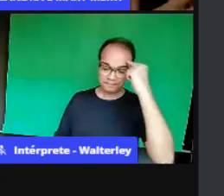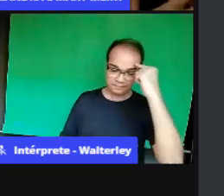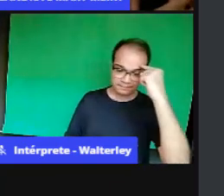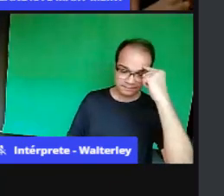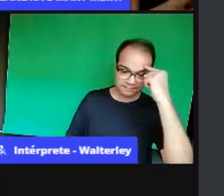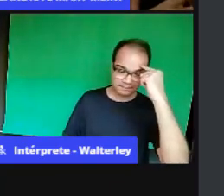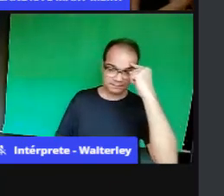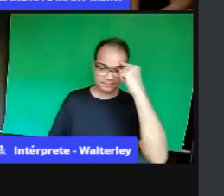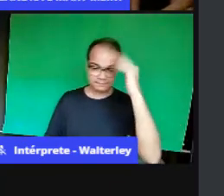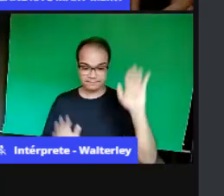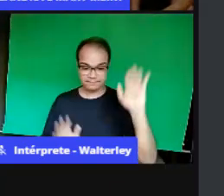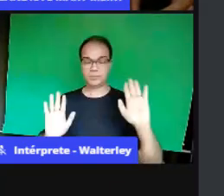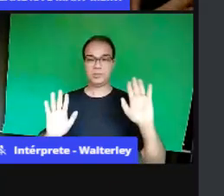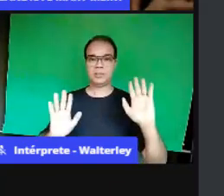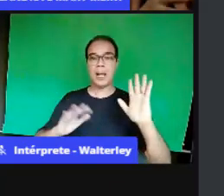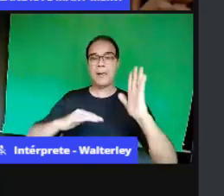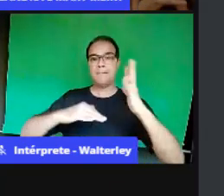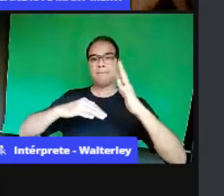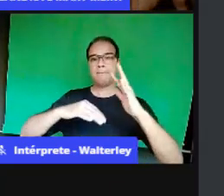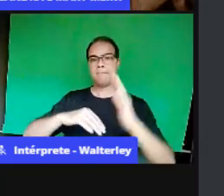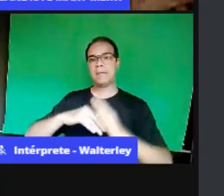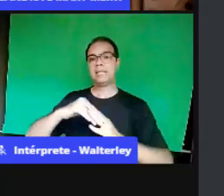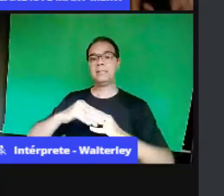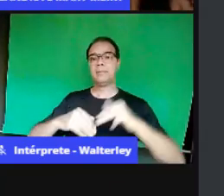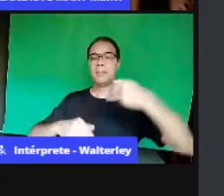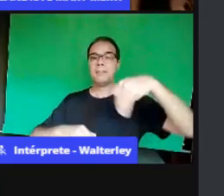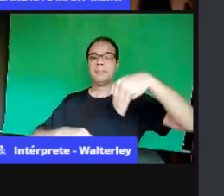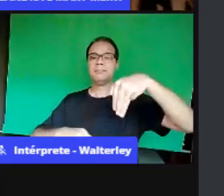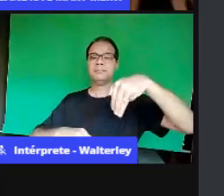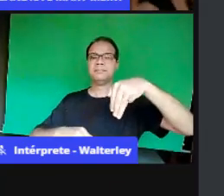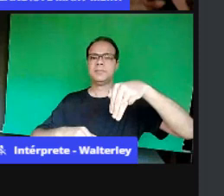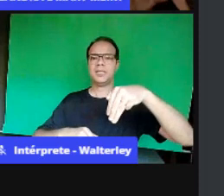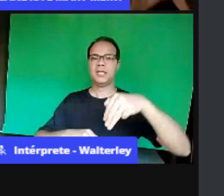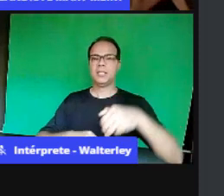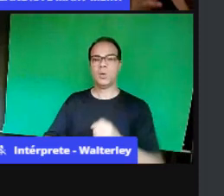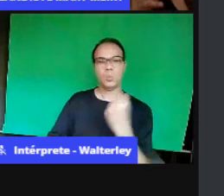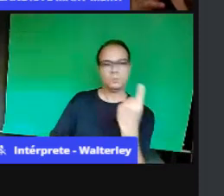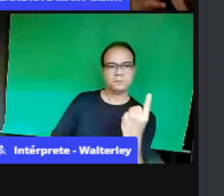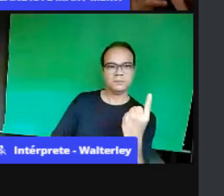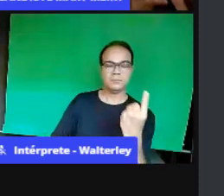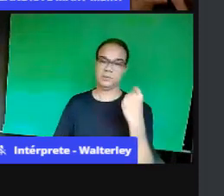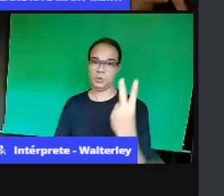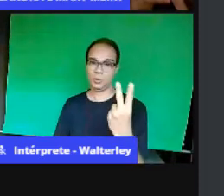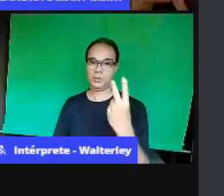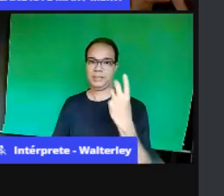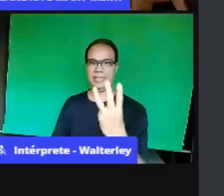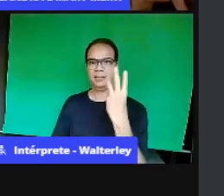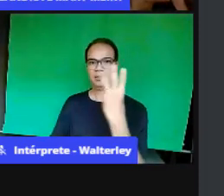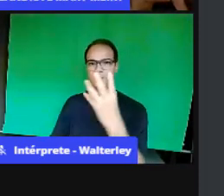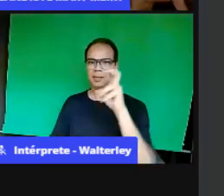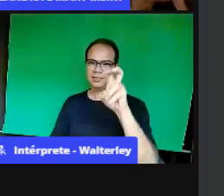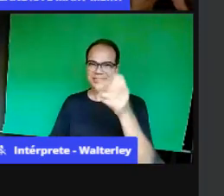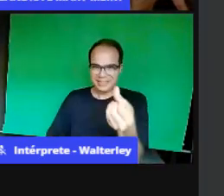lógico é questão matemática, é questão numerais, é questão